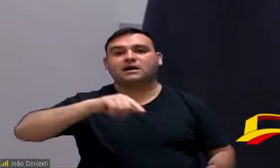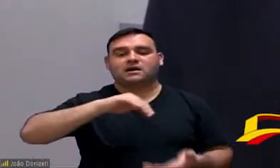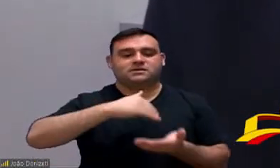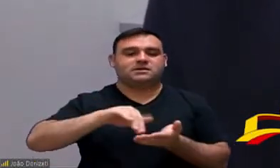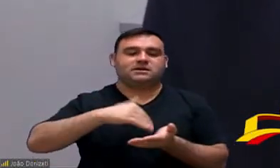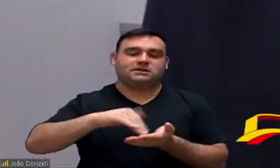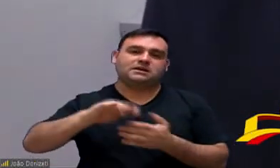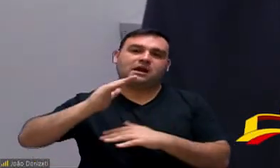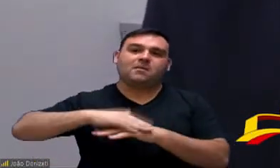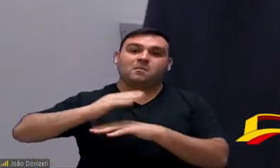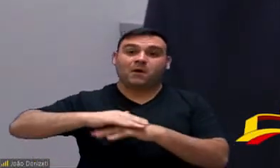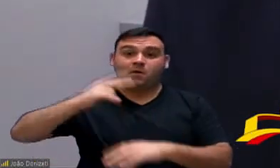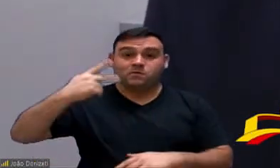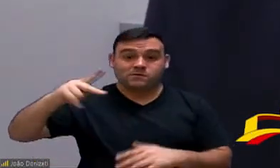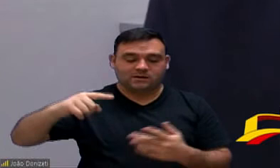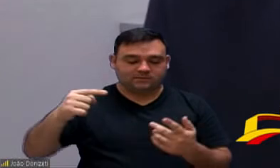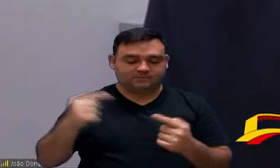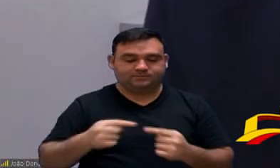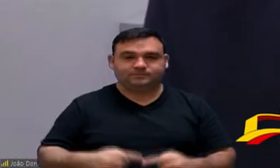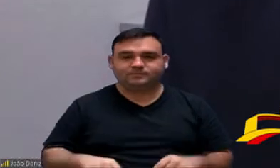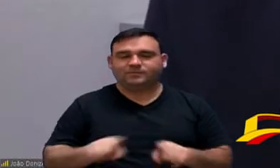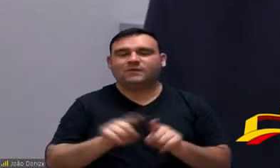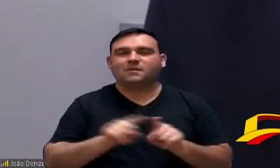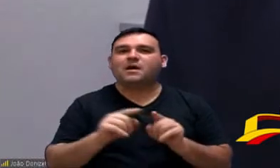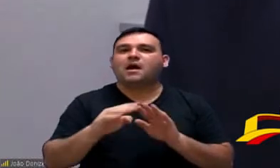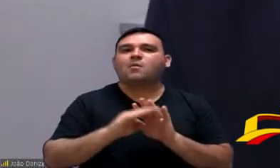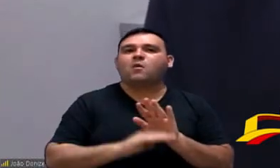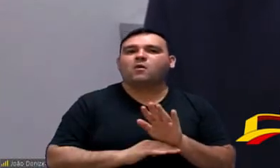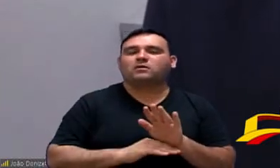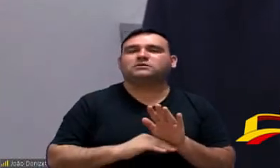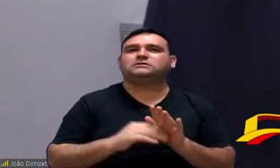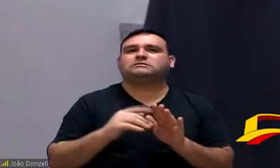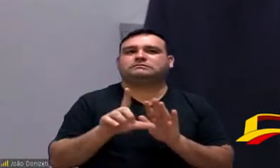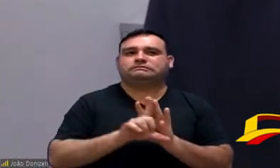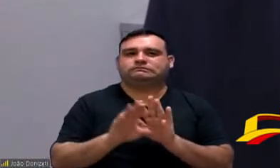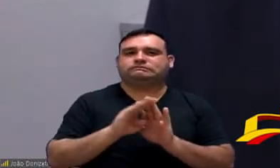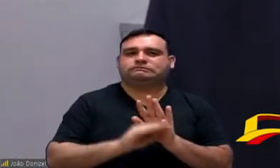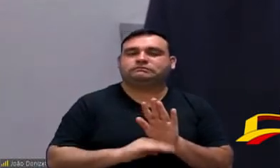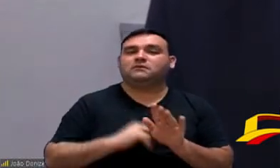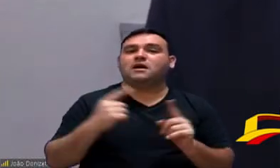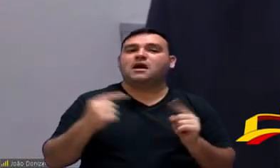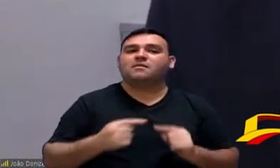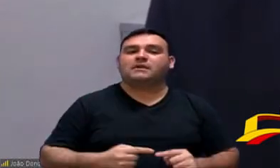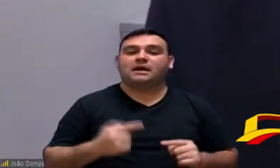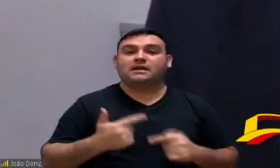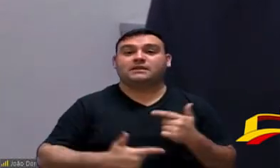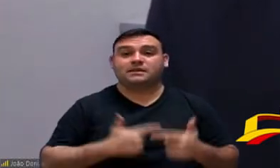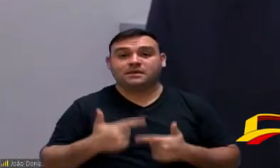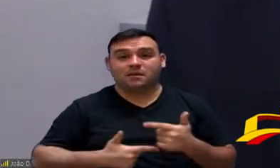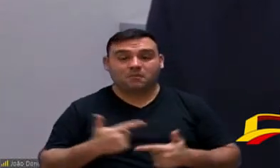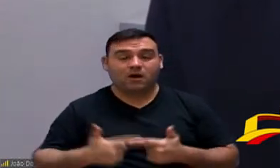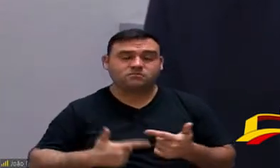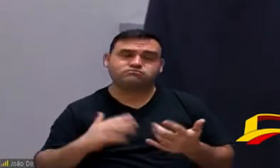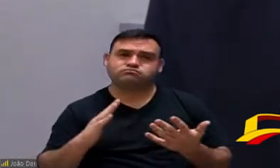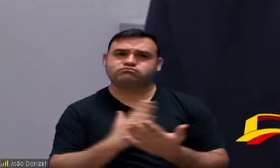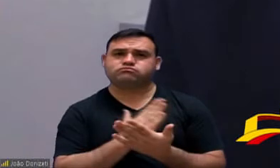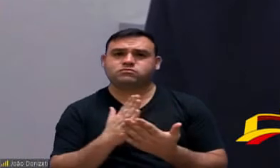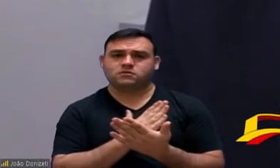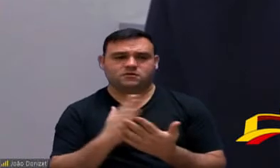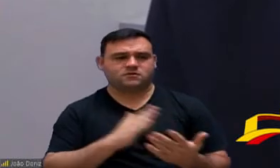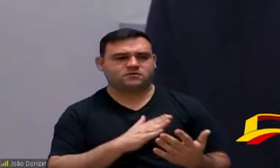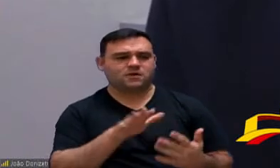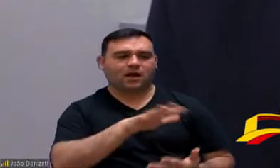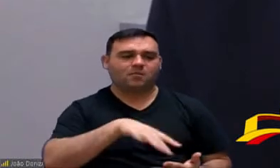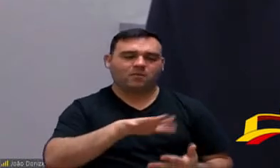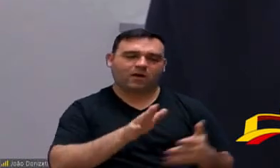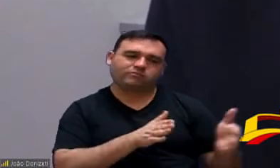Saúde também colocar como política pública a implantação de alguns serviços ligados a esse